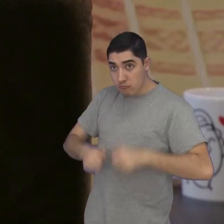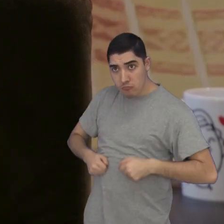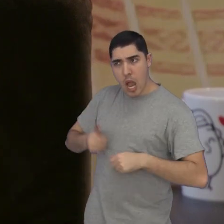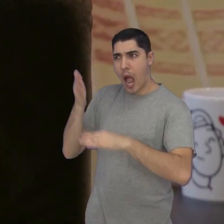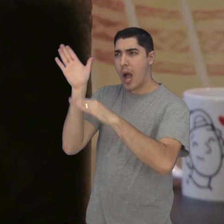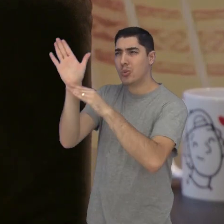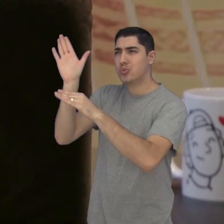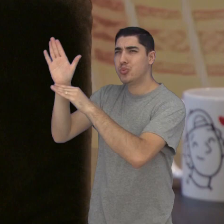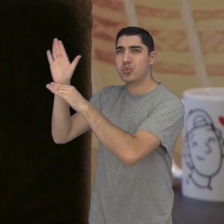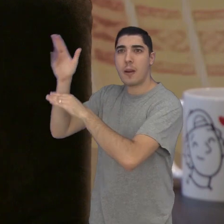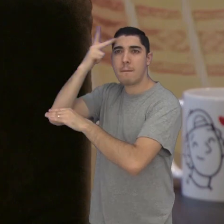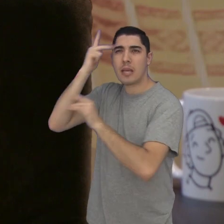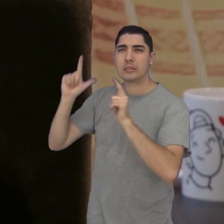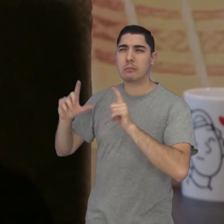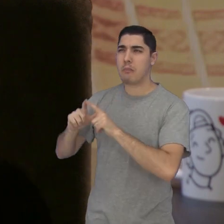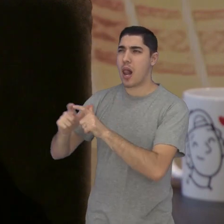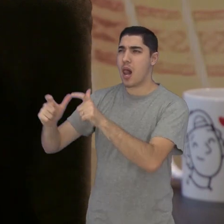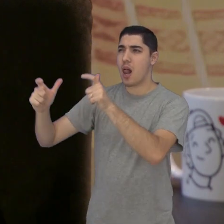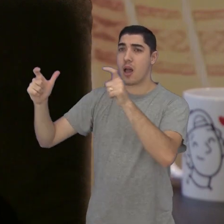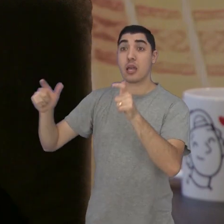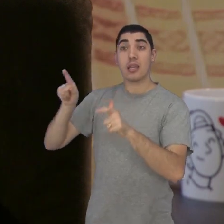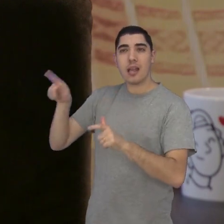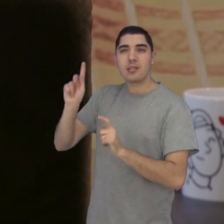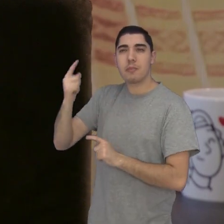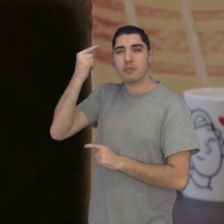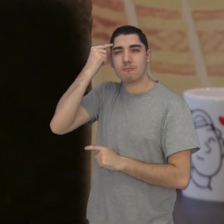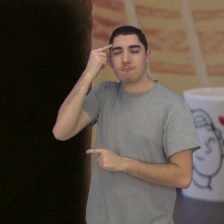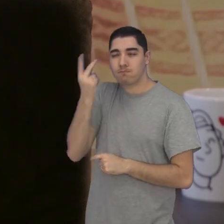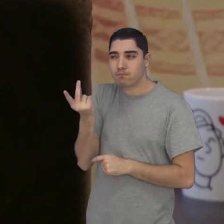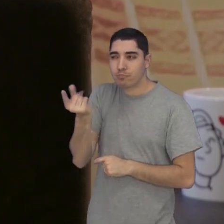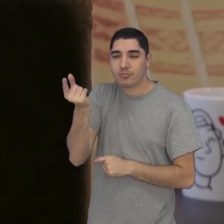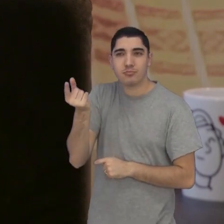gente e enfim, a sacada dele sempre foi genial.